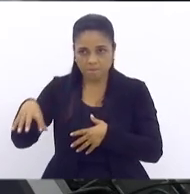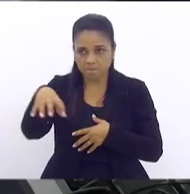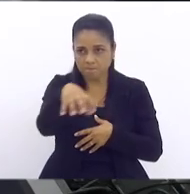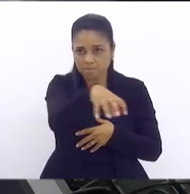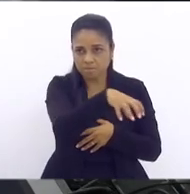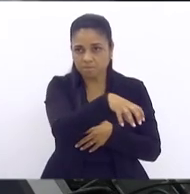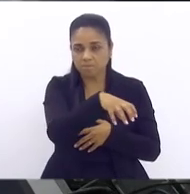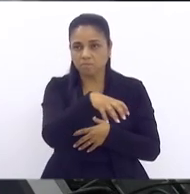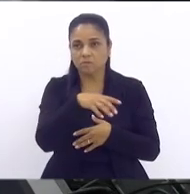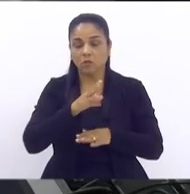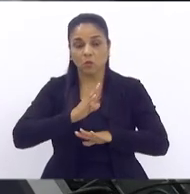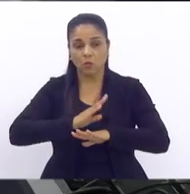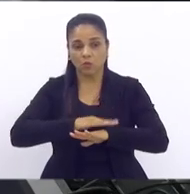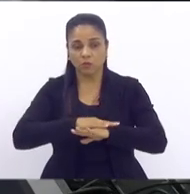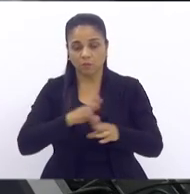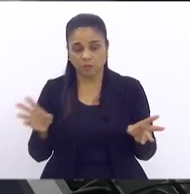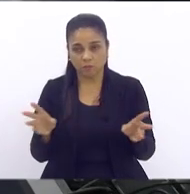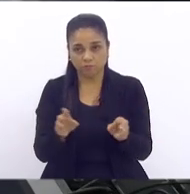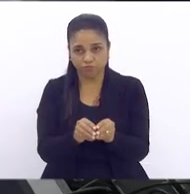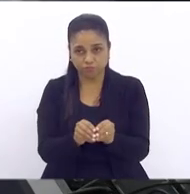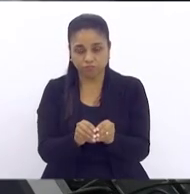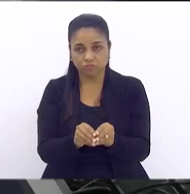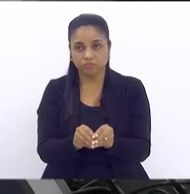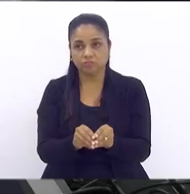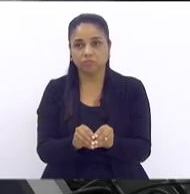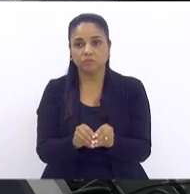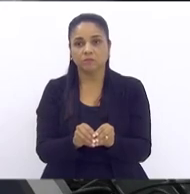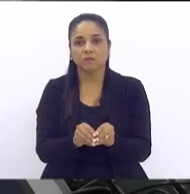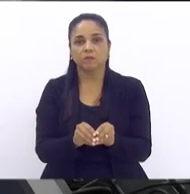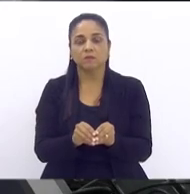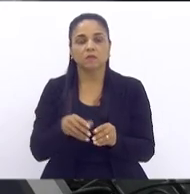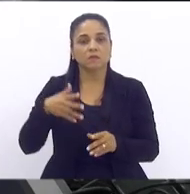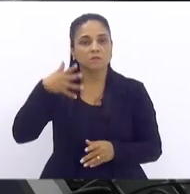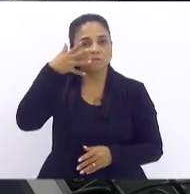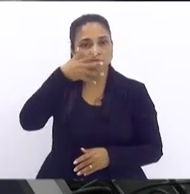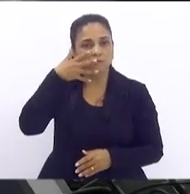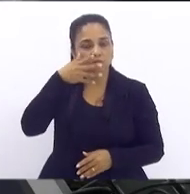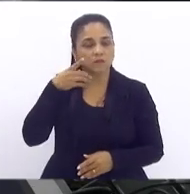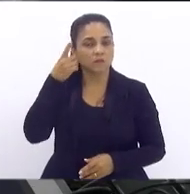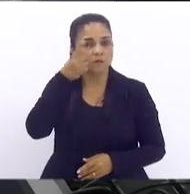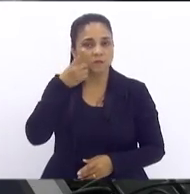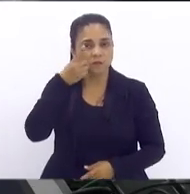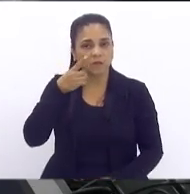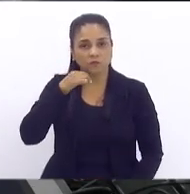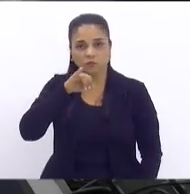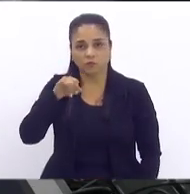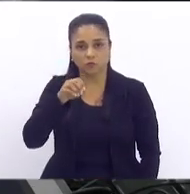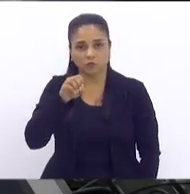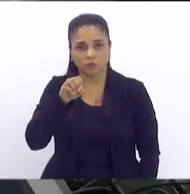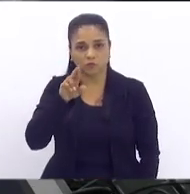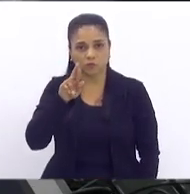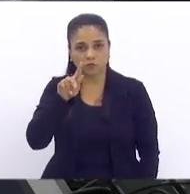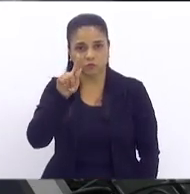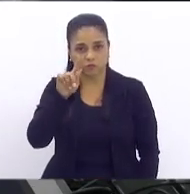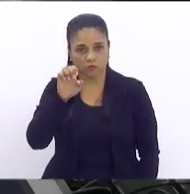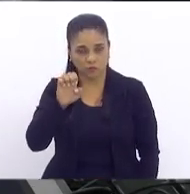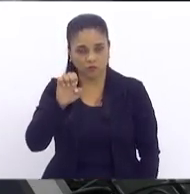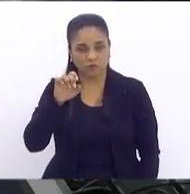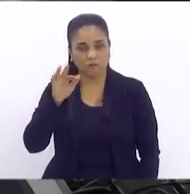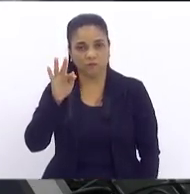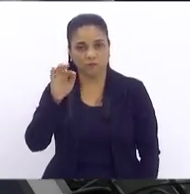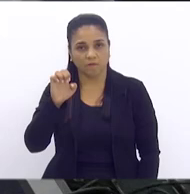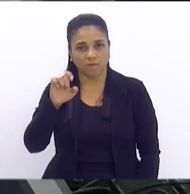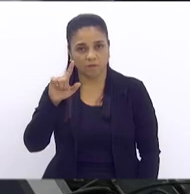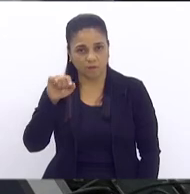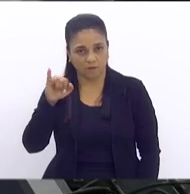com um tempo nosso está encurtando. Eu queria agora com a palavra o deputado Jorge Felipe Neto. Presidente, eu tenho alguns questionamentos. Vamos